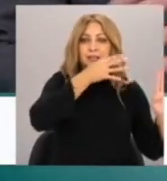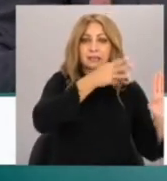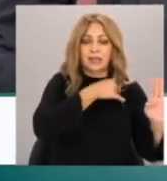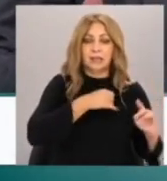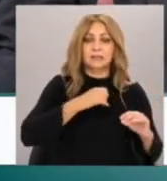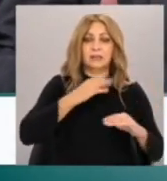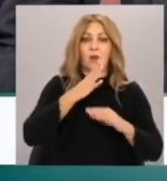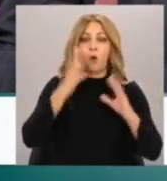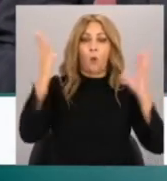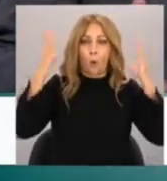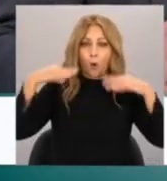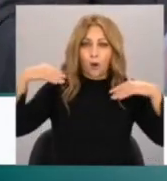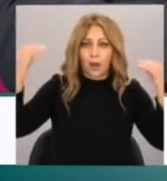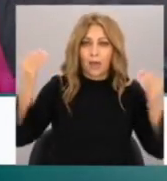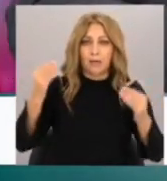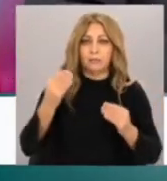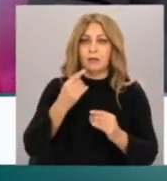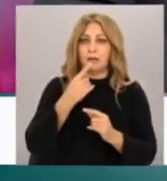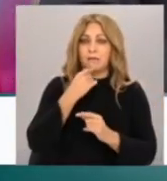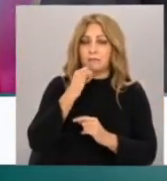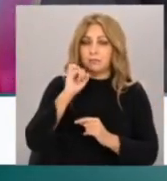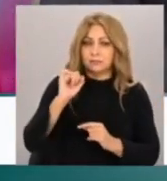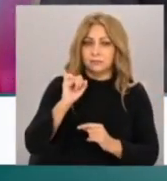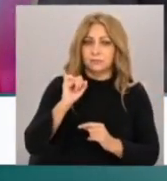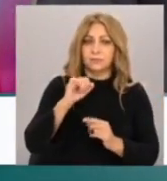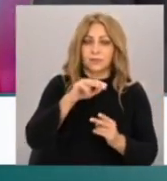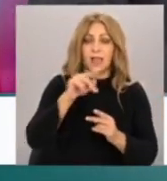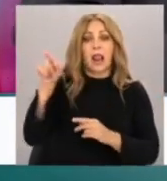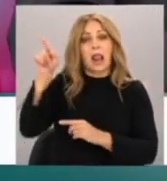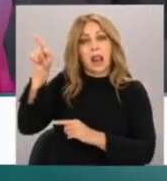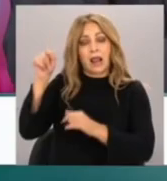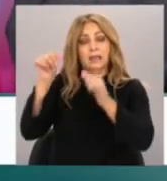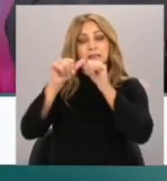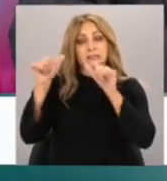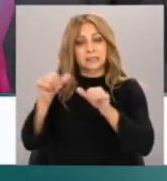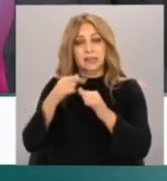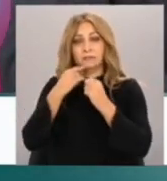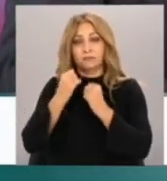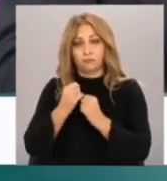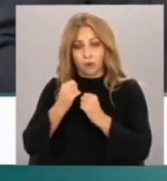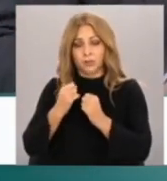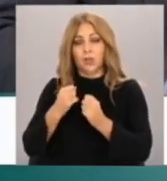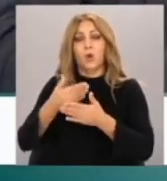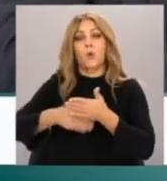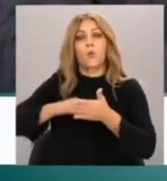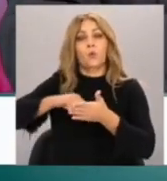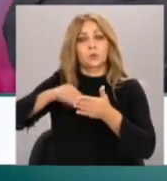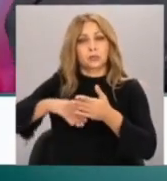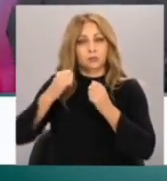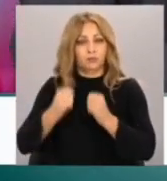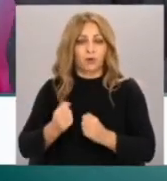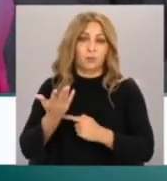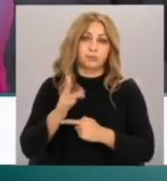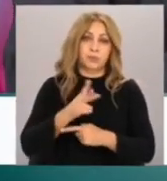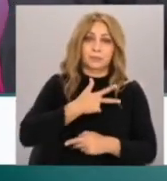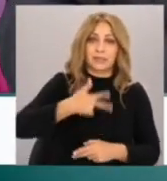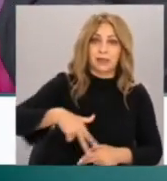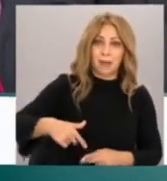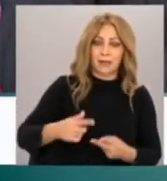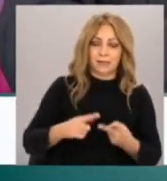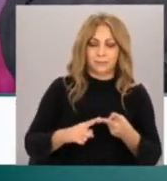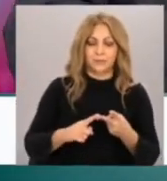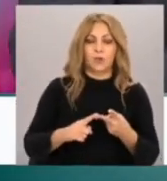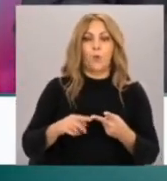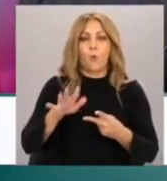os países humano social europeu e fazem que os sindicatos são fortes e tem contratação coletiva como na Dinamarca aqueles um dos trabalhadores